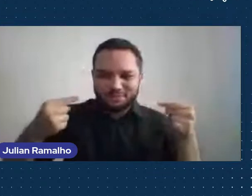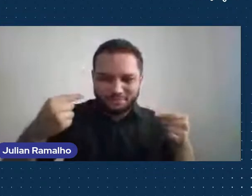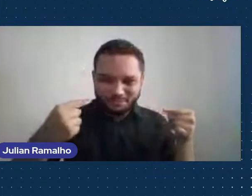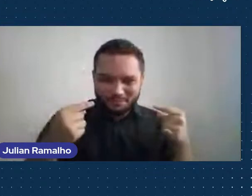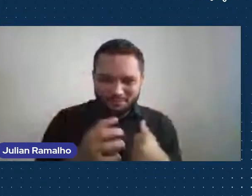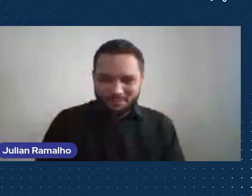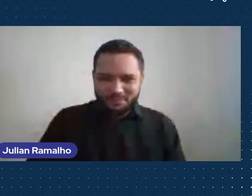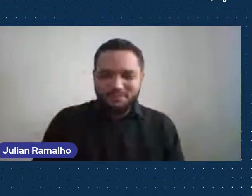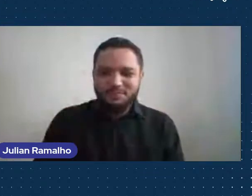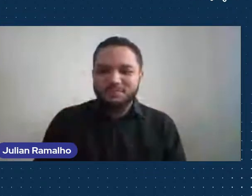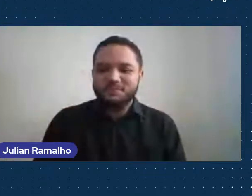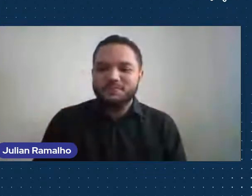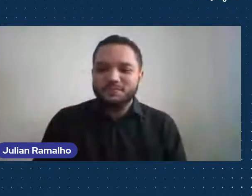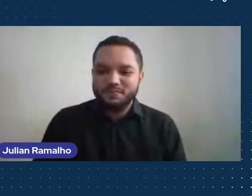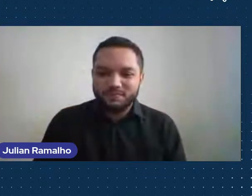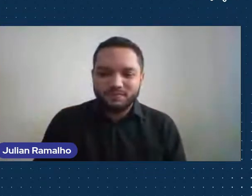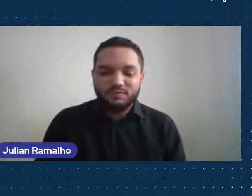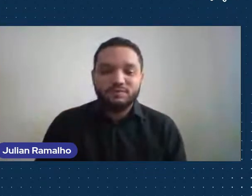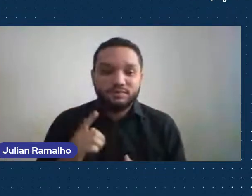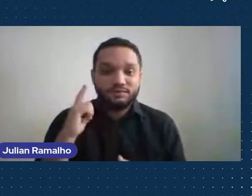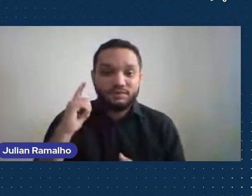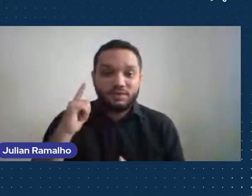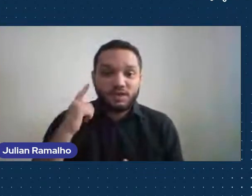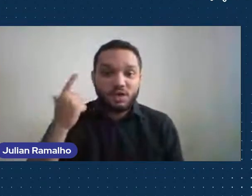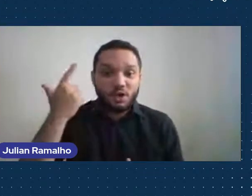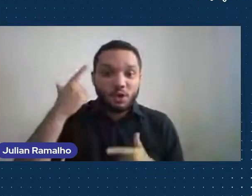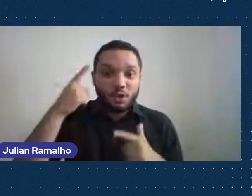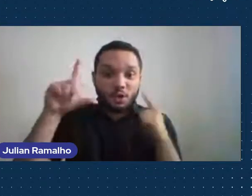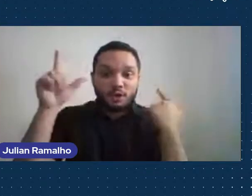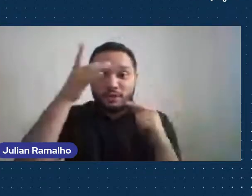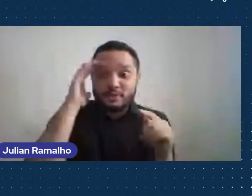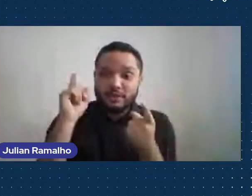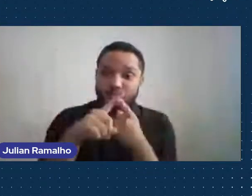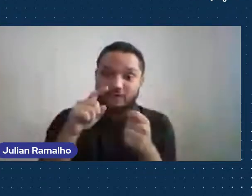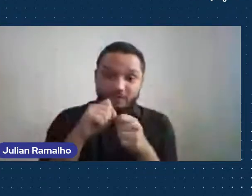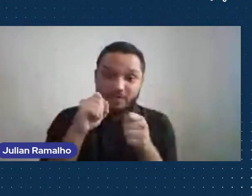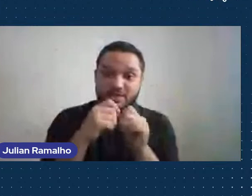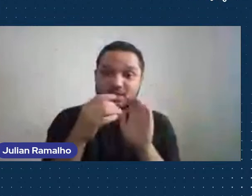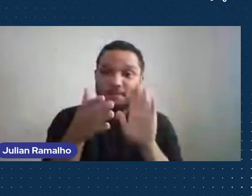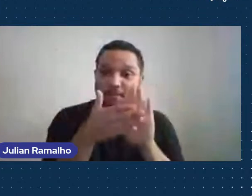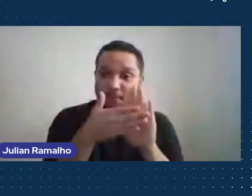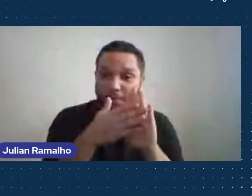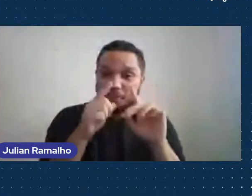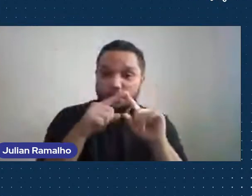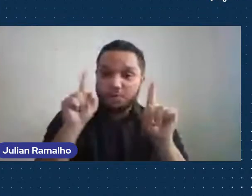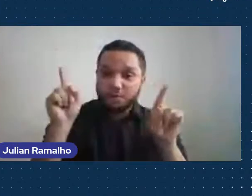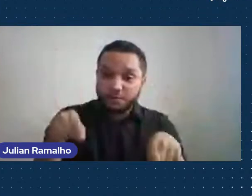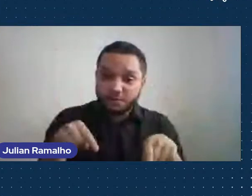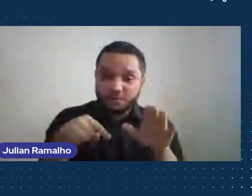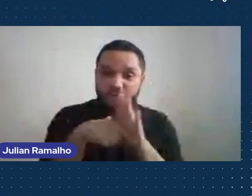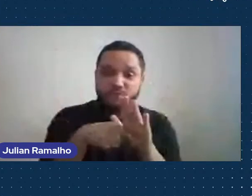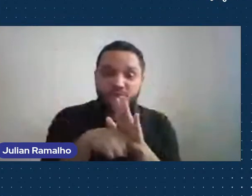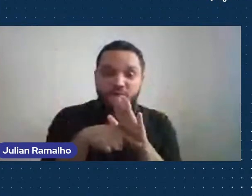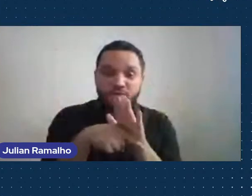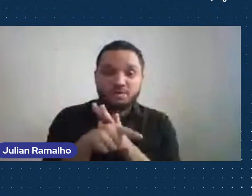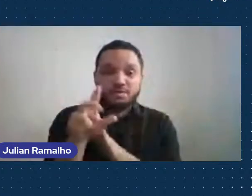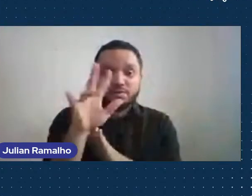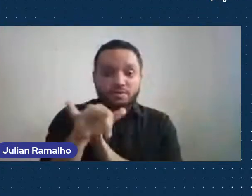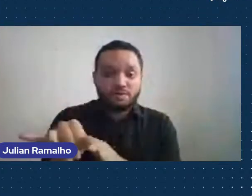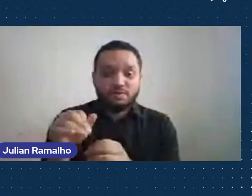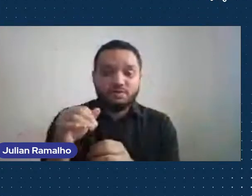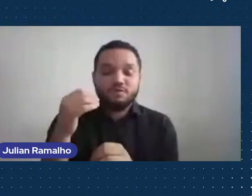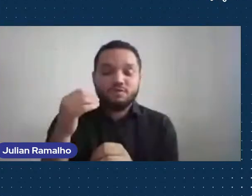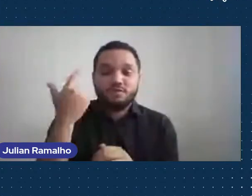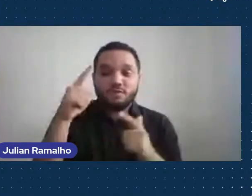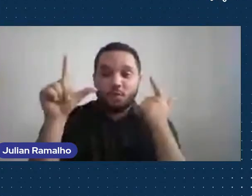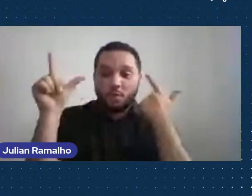outros proponentes de pesquisa, portanto, haverão, né, outros